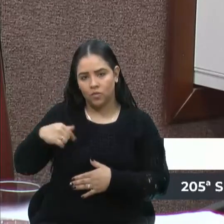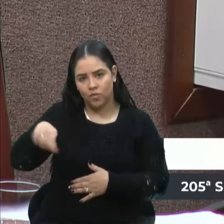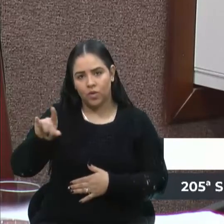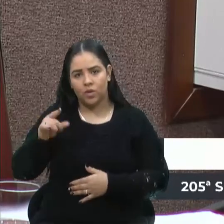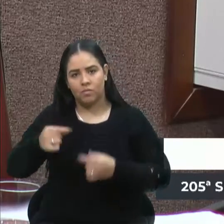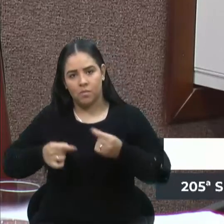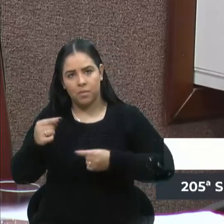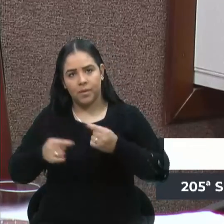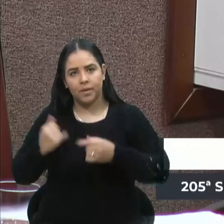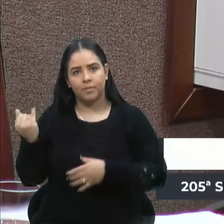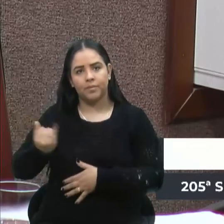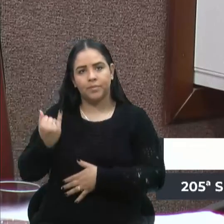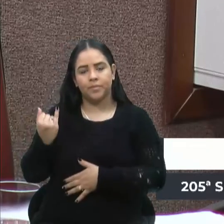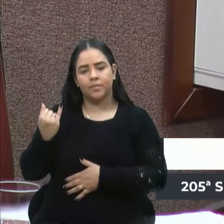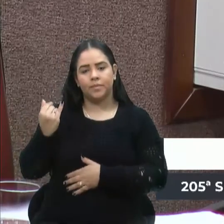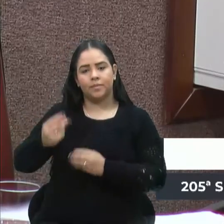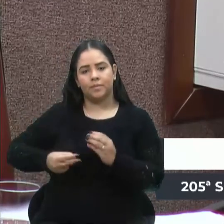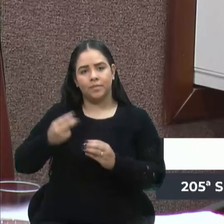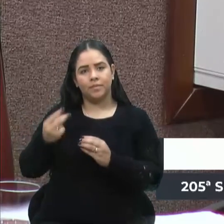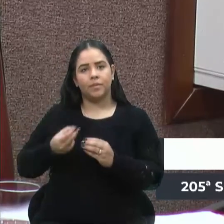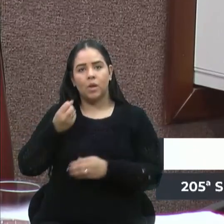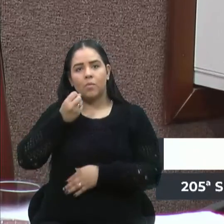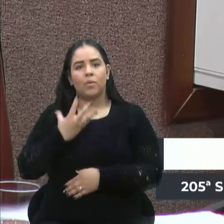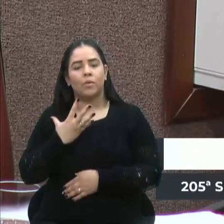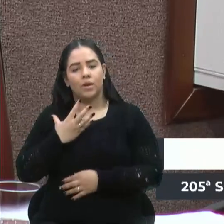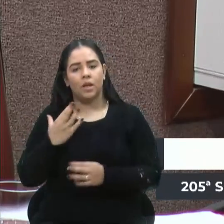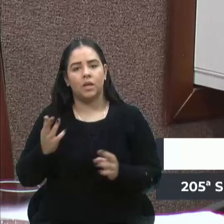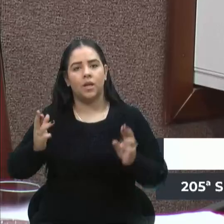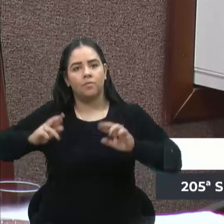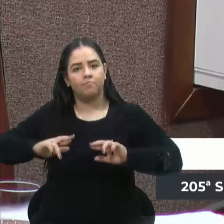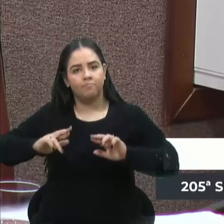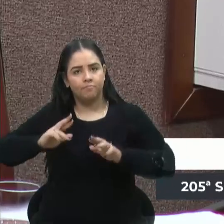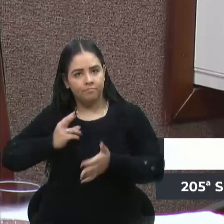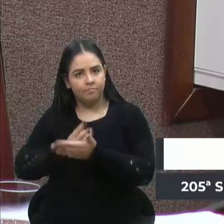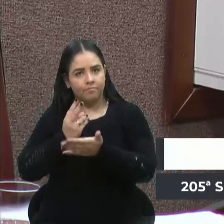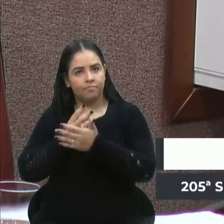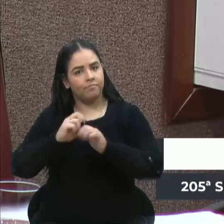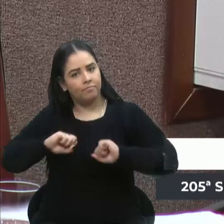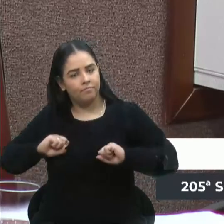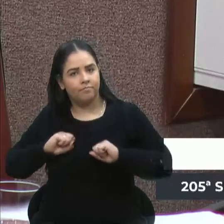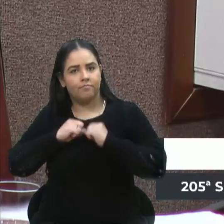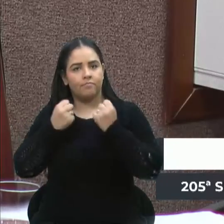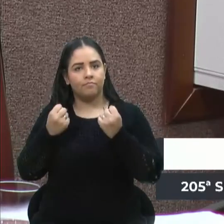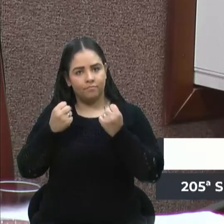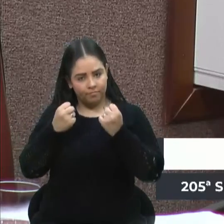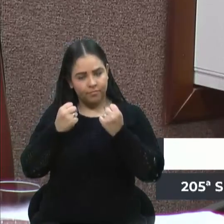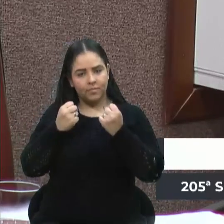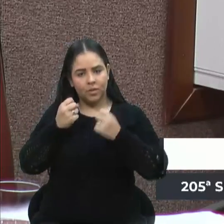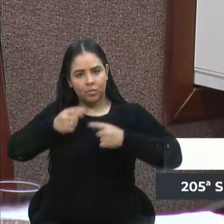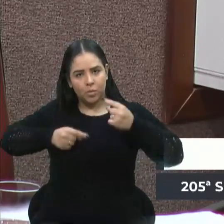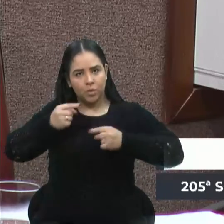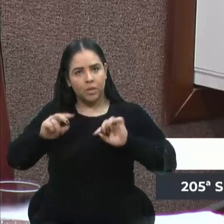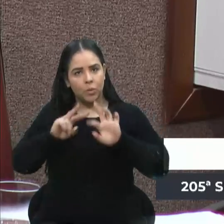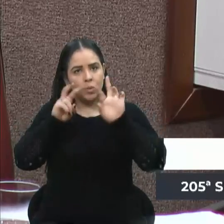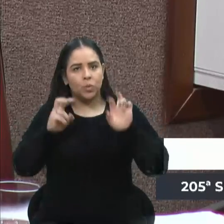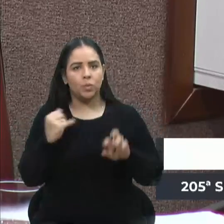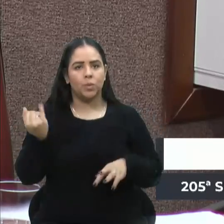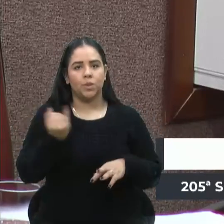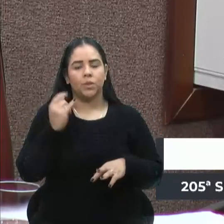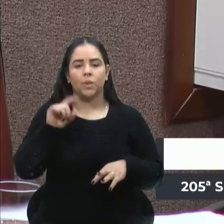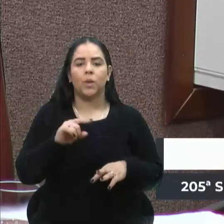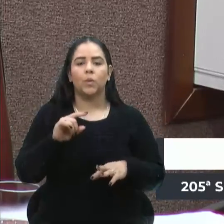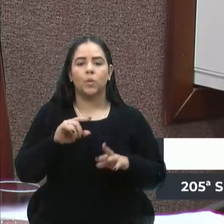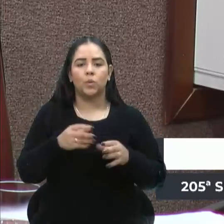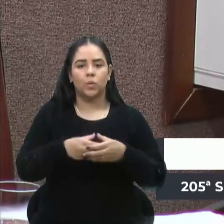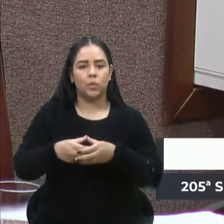importante a participação da Câmara e que bom que o Parlamento Regional segue forte aí, debatendo temas tão importantes como é o turismo